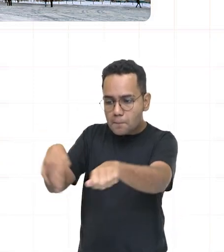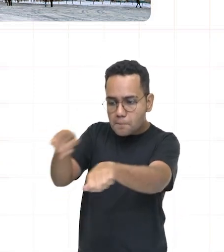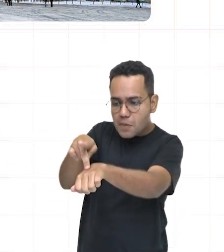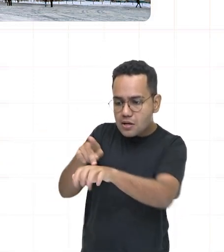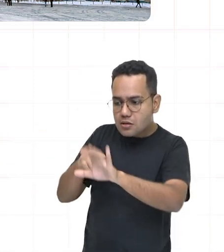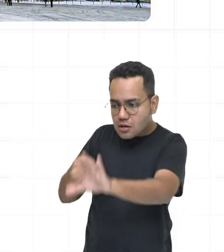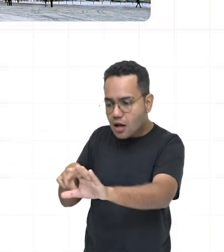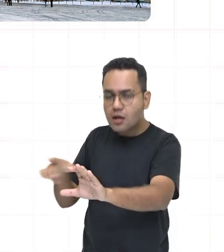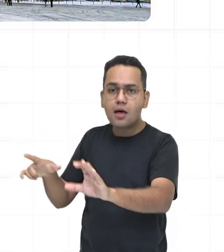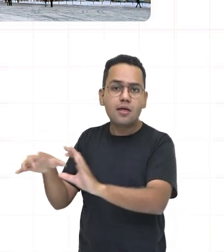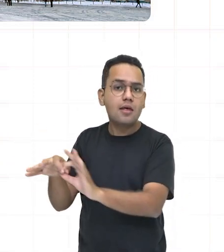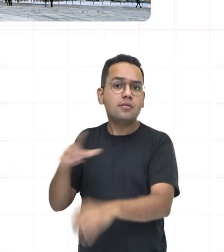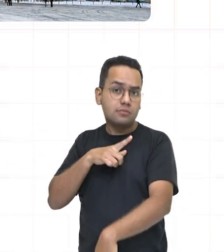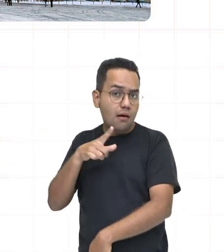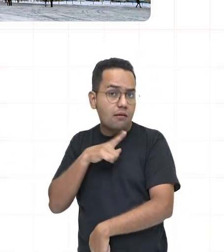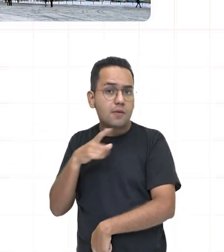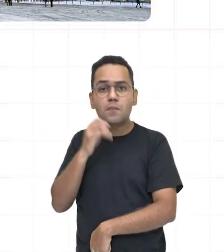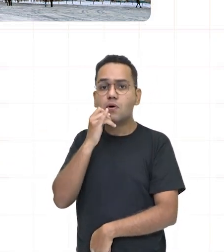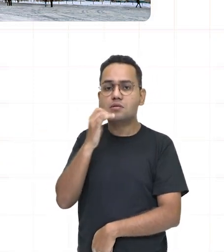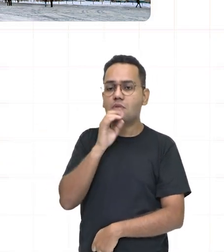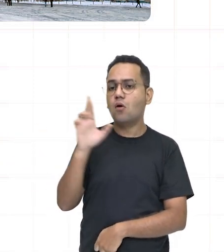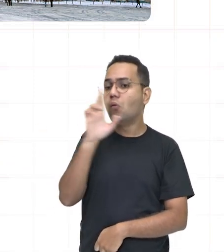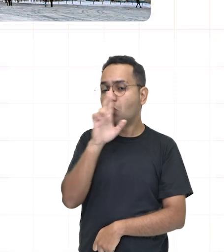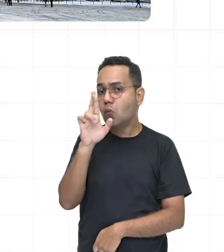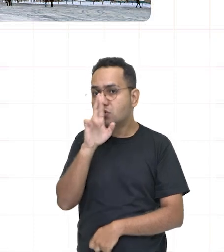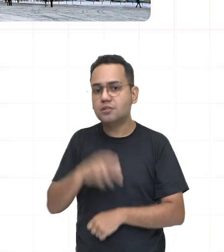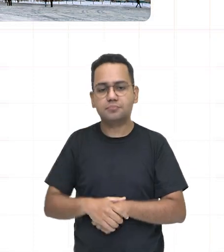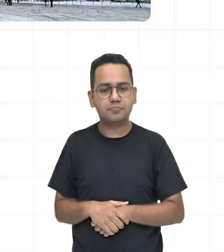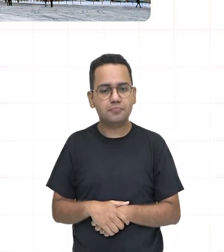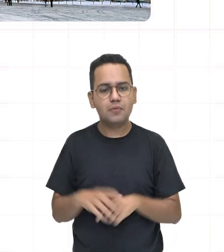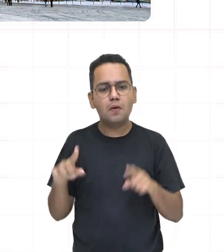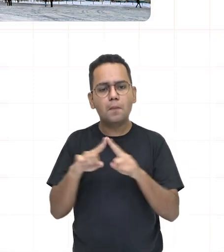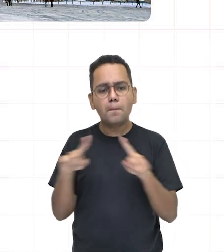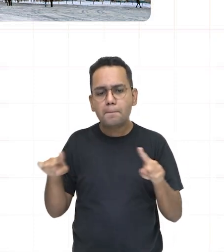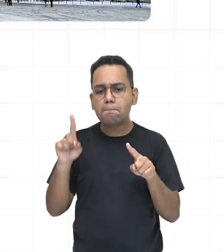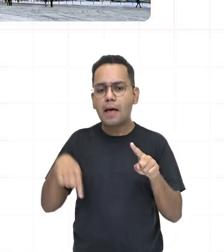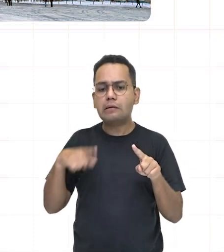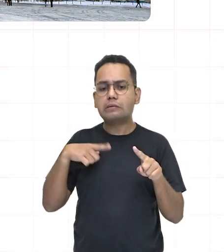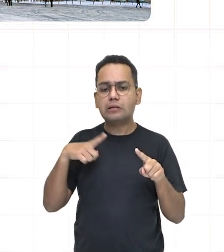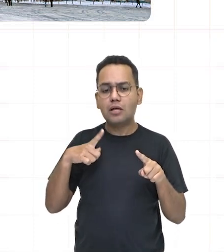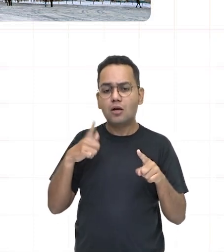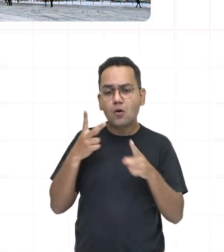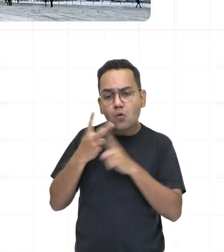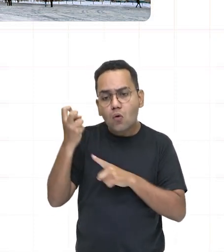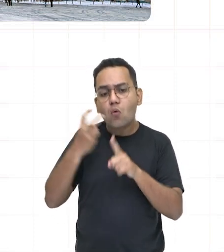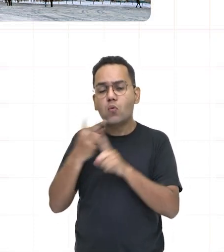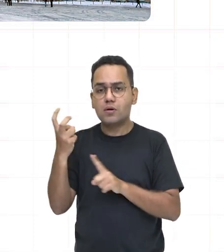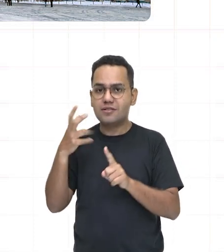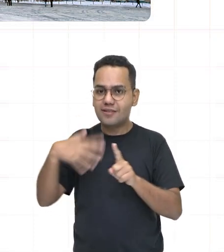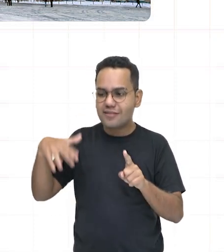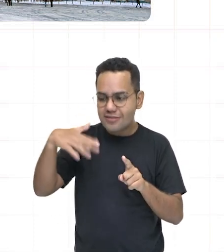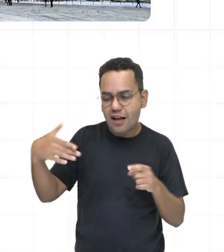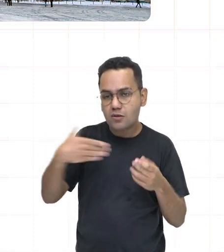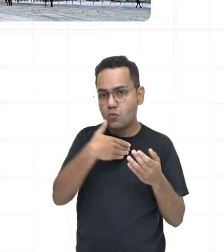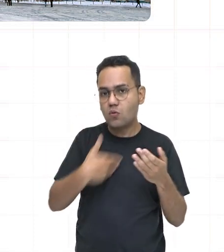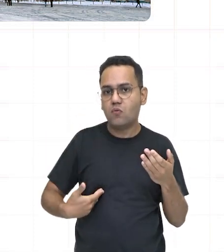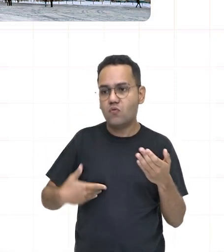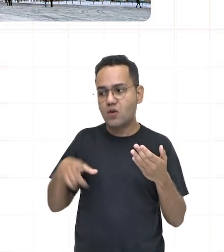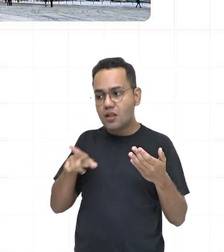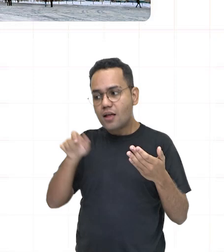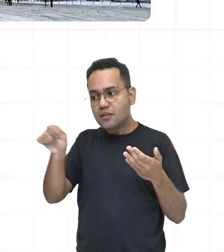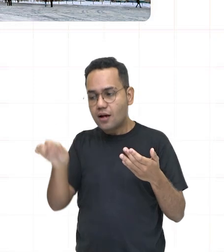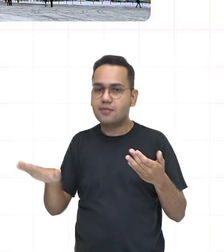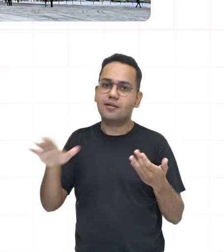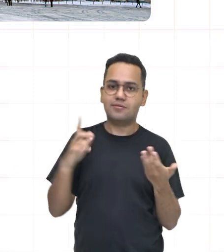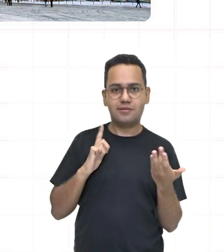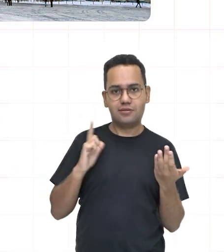o caso da Rússia, que é um país europeu com uma história de conquistas imperiais na Ásia, e